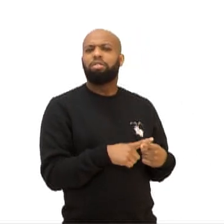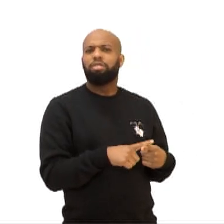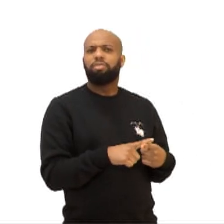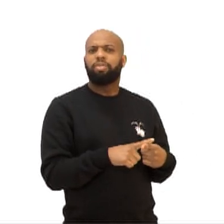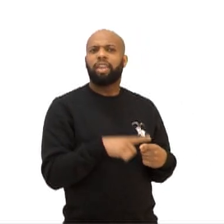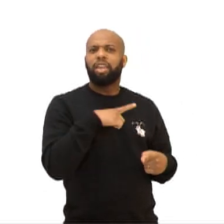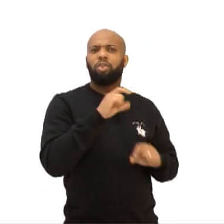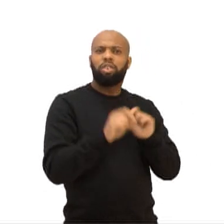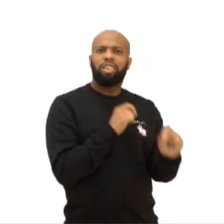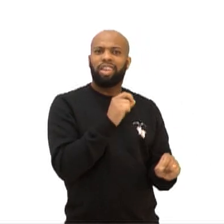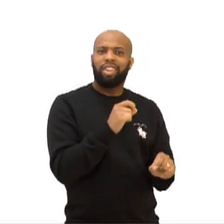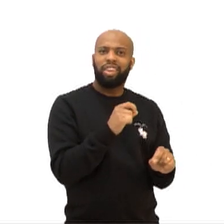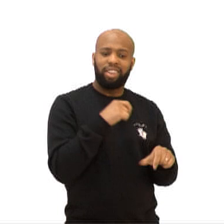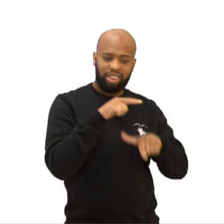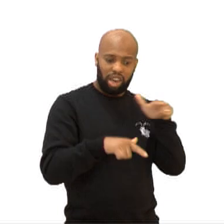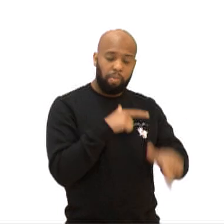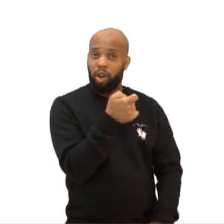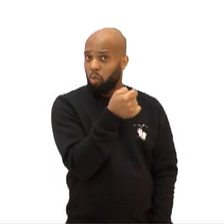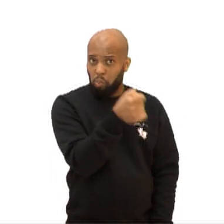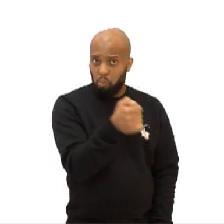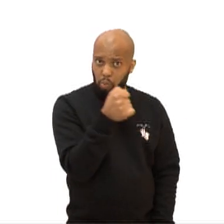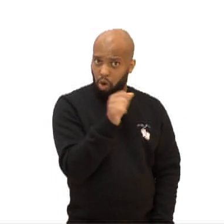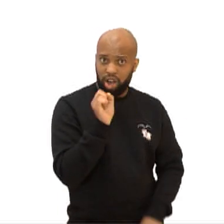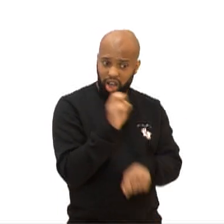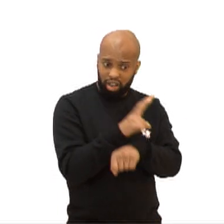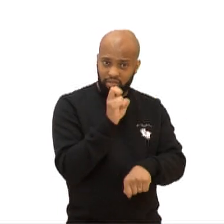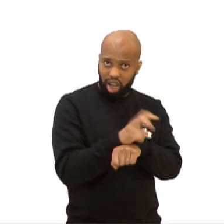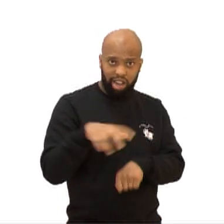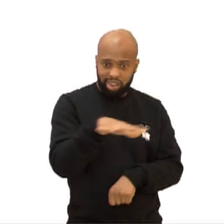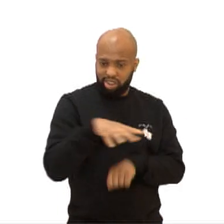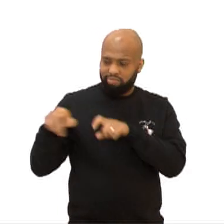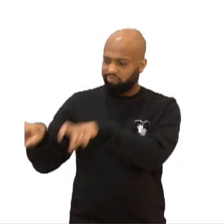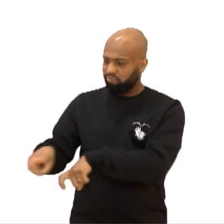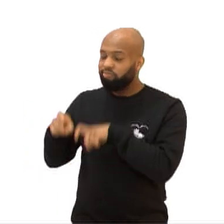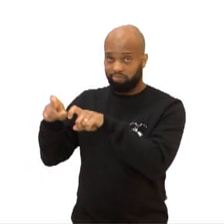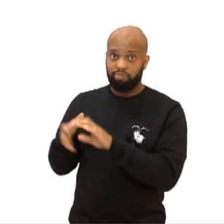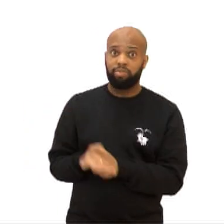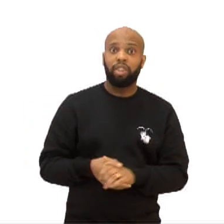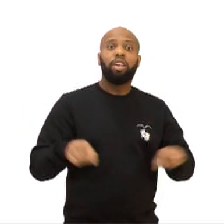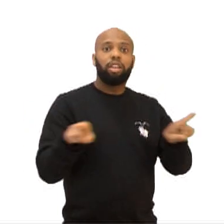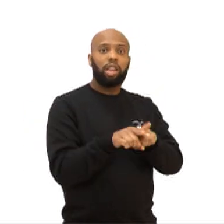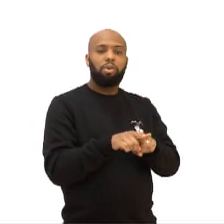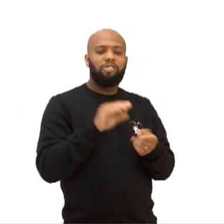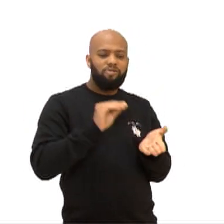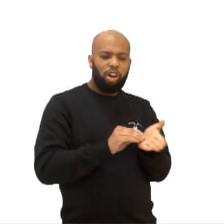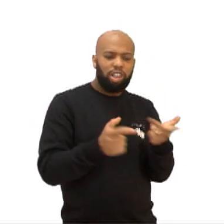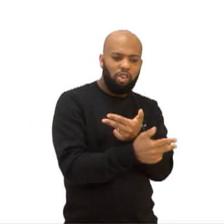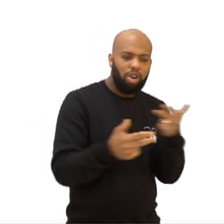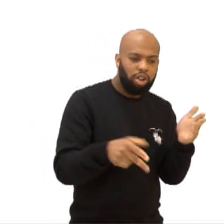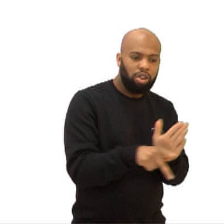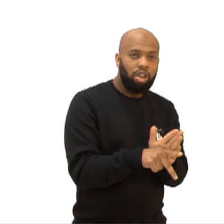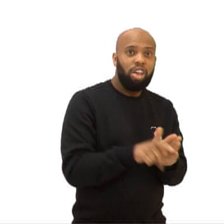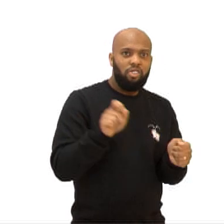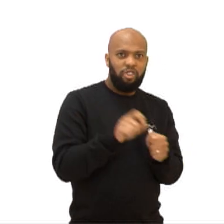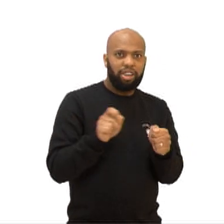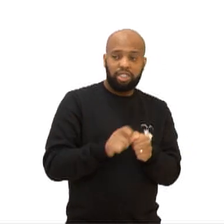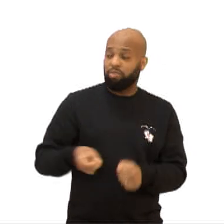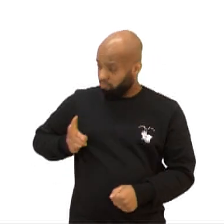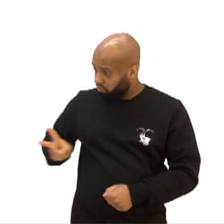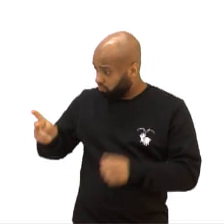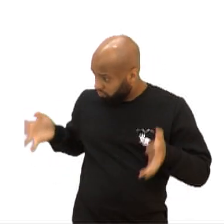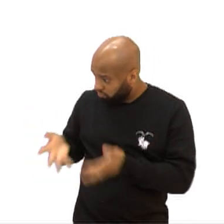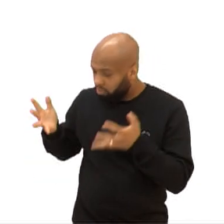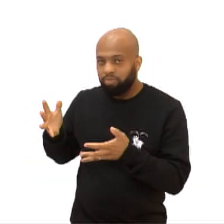Pouca oferta de emprego nas áreas rurais, tá? Falta de medidas que fixem a população no campo e